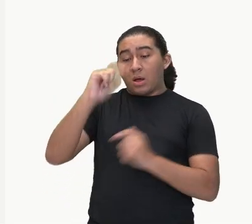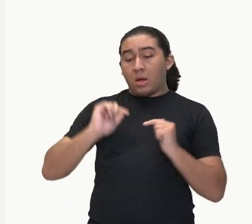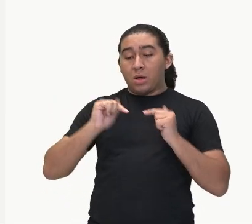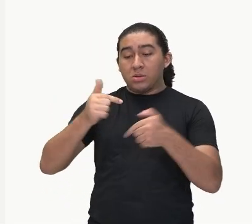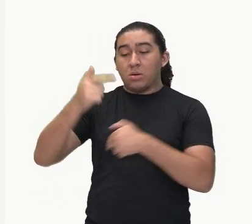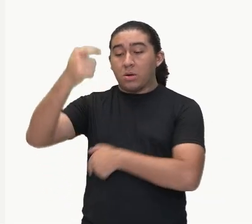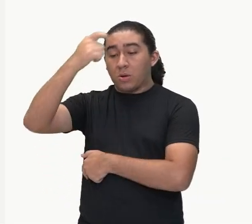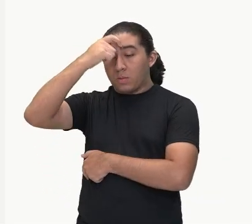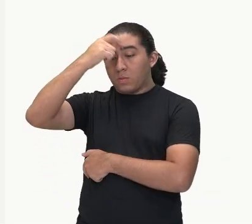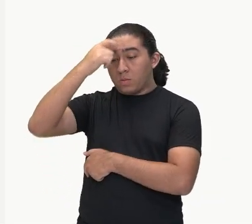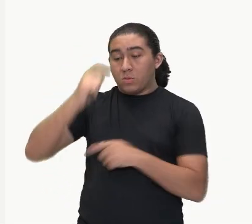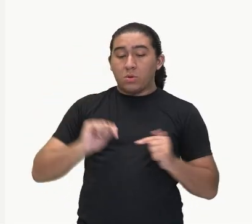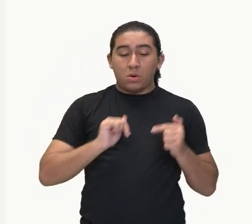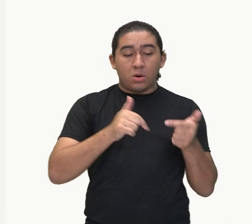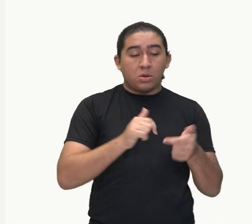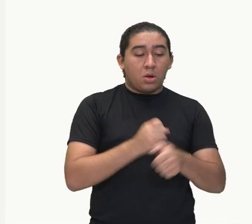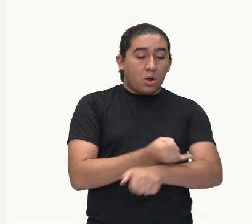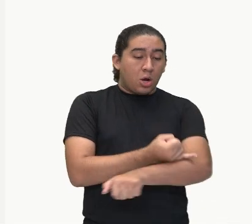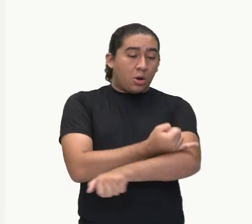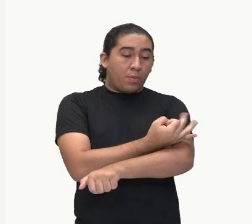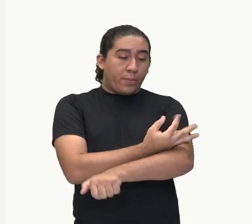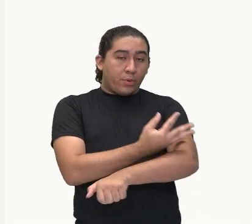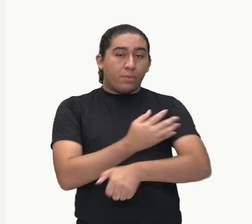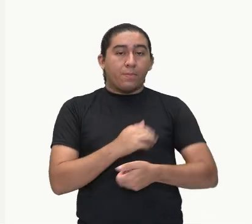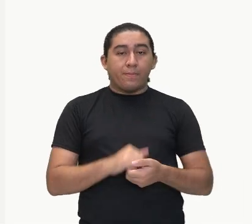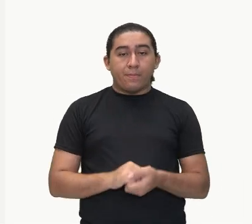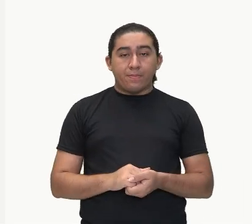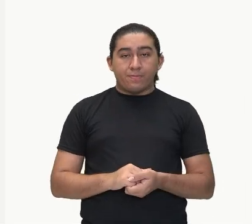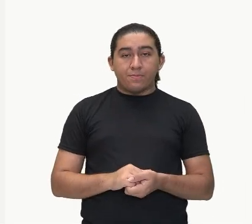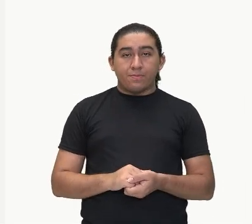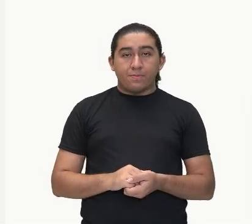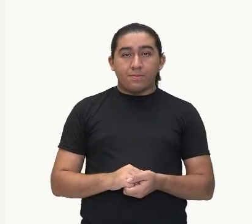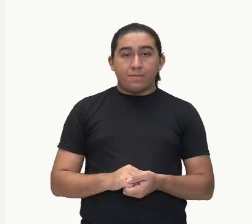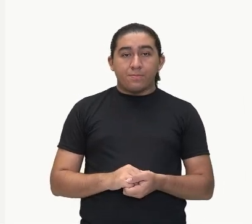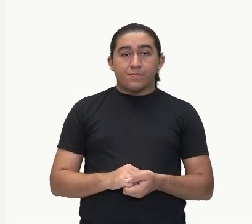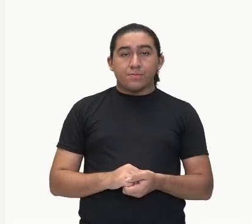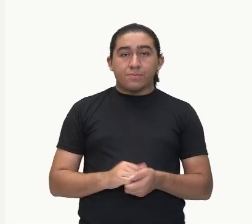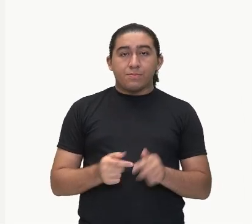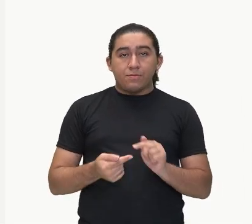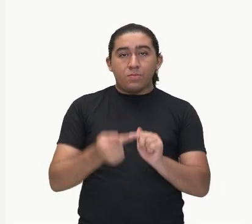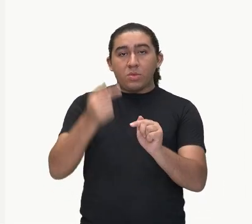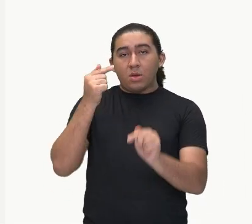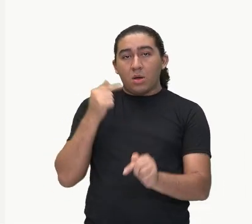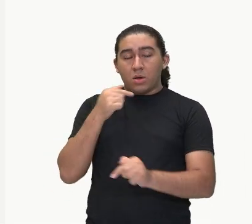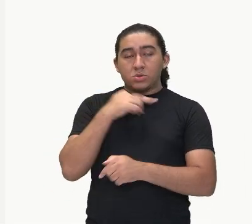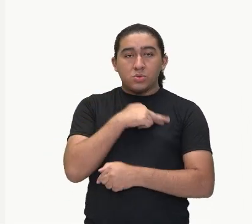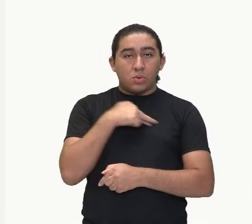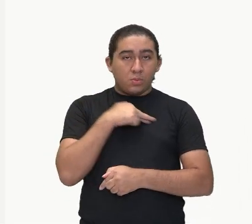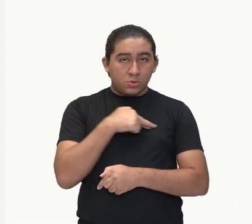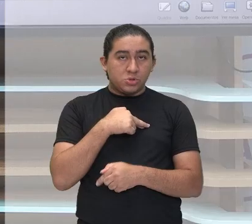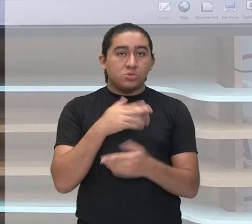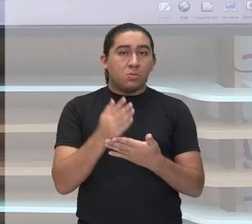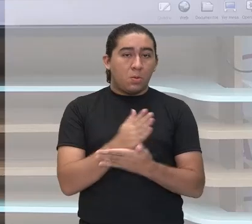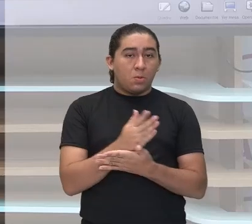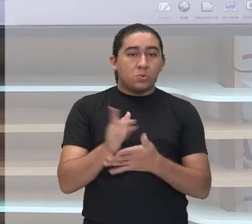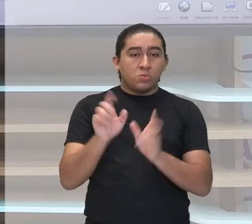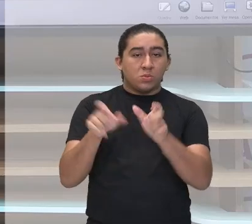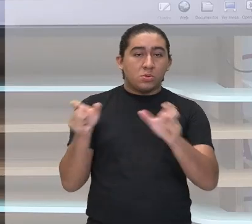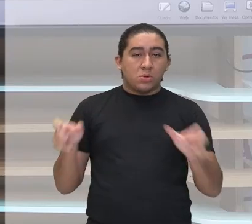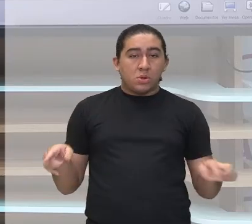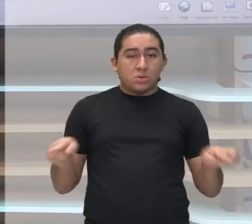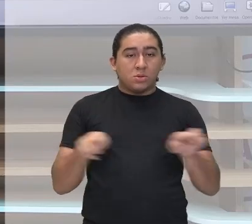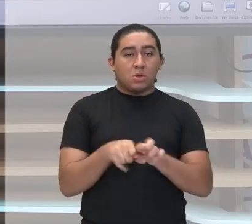pela emoção. Na escola anterior, né, o romantismo, em alguns momentos, né,